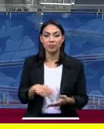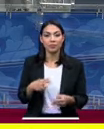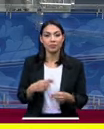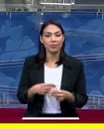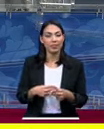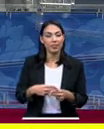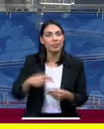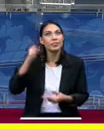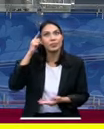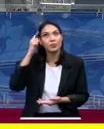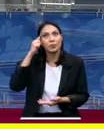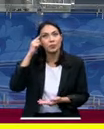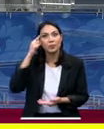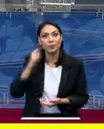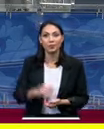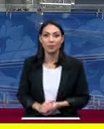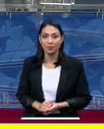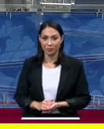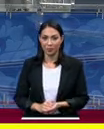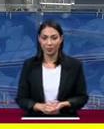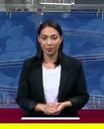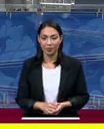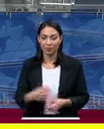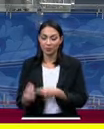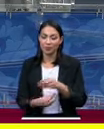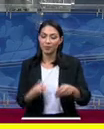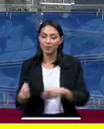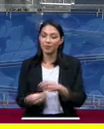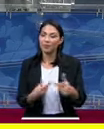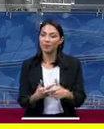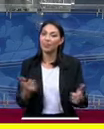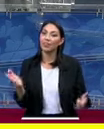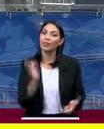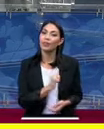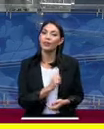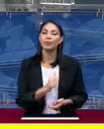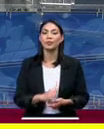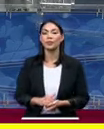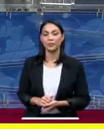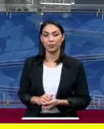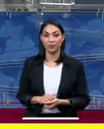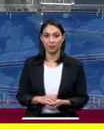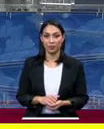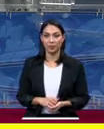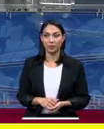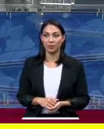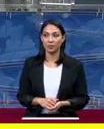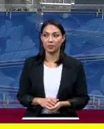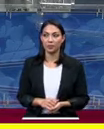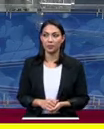Loterias Caixa, já pensou? O globo girando, você chamando, a sorte chegando.